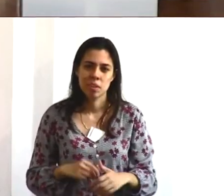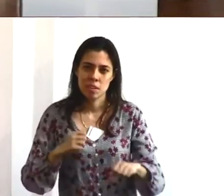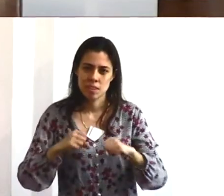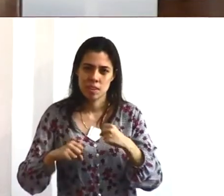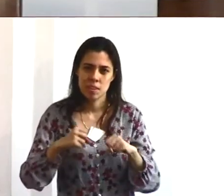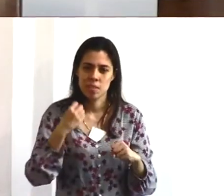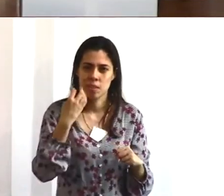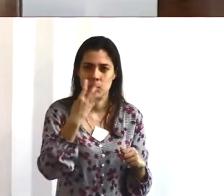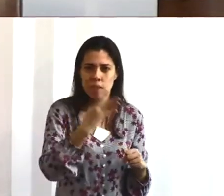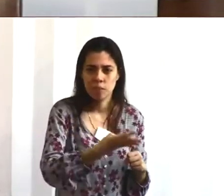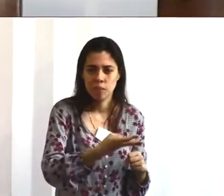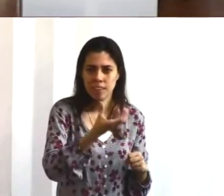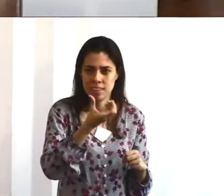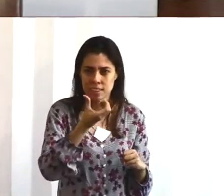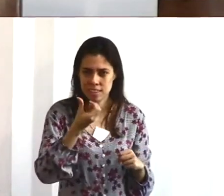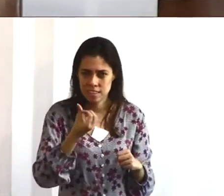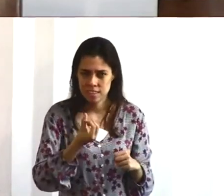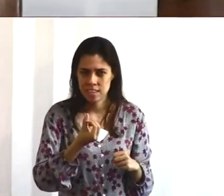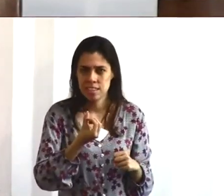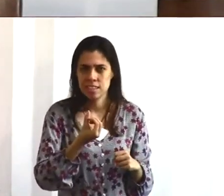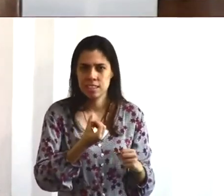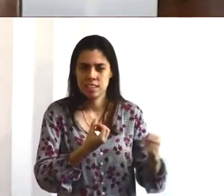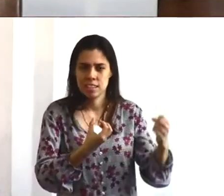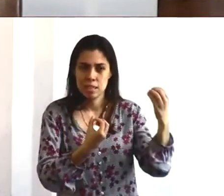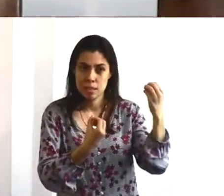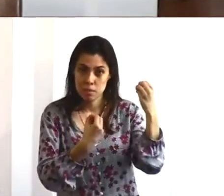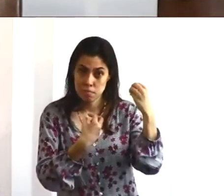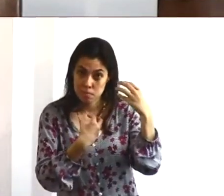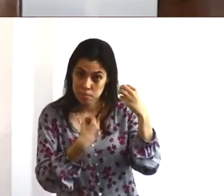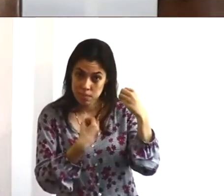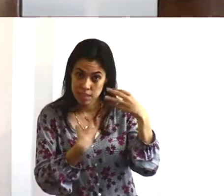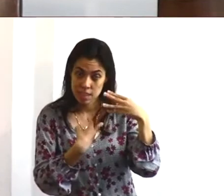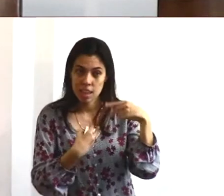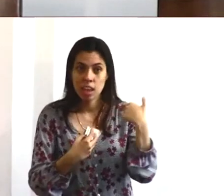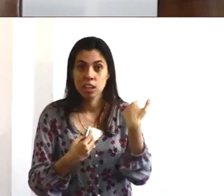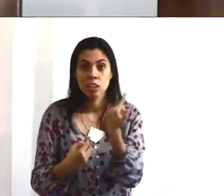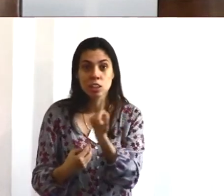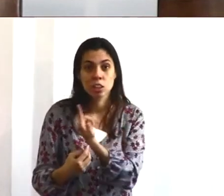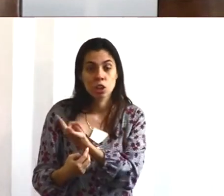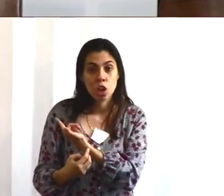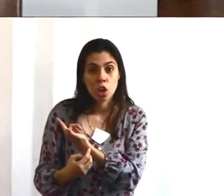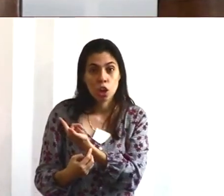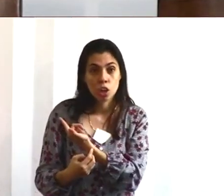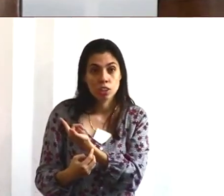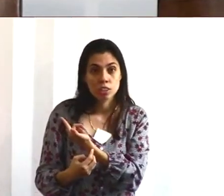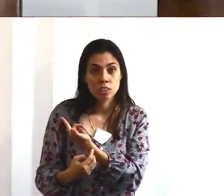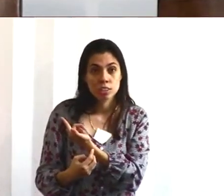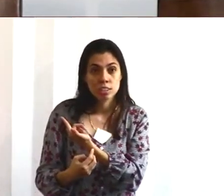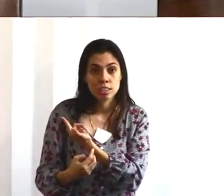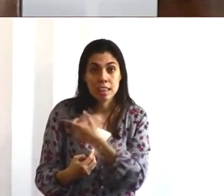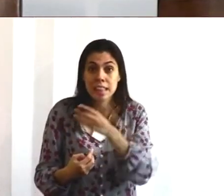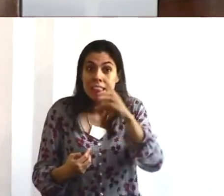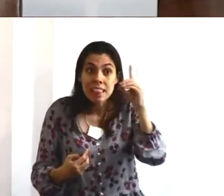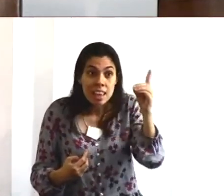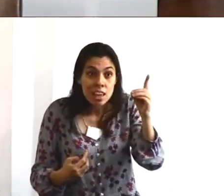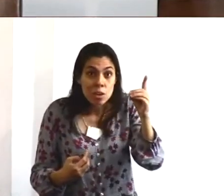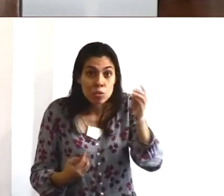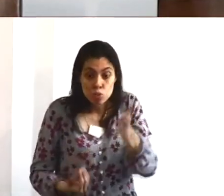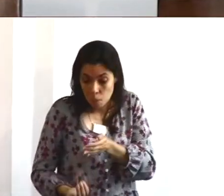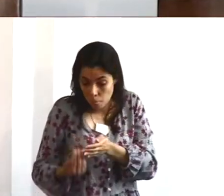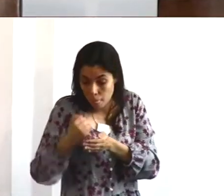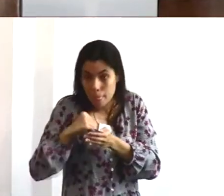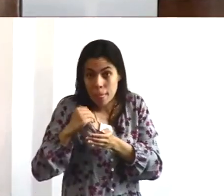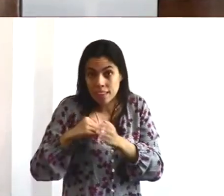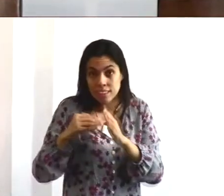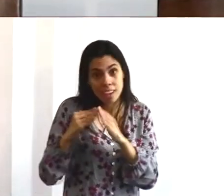está, jamais será abalado. Assim nós precisamos entender, olhando para a nossa vida, aonde o